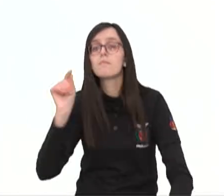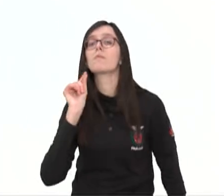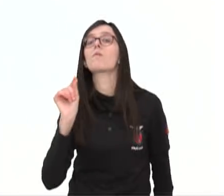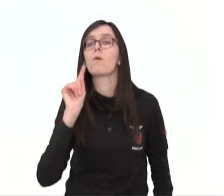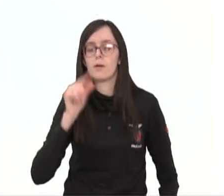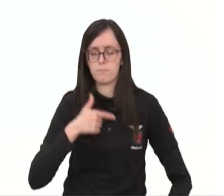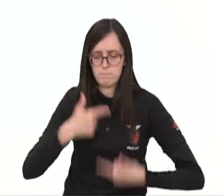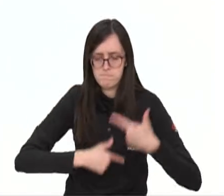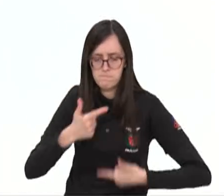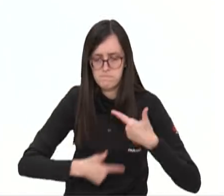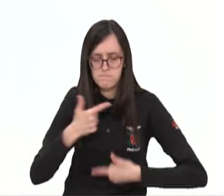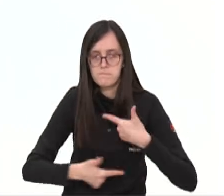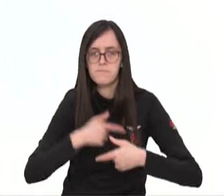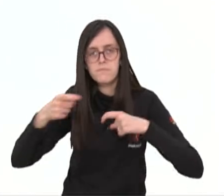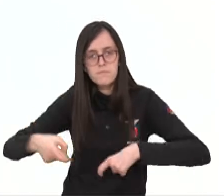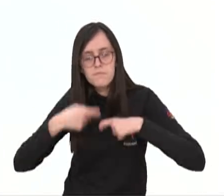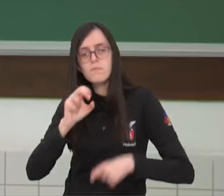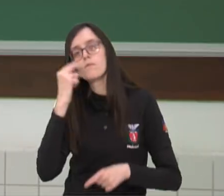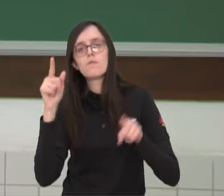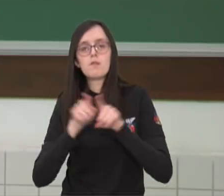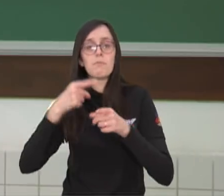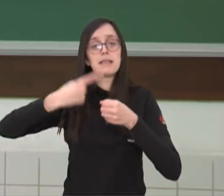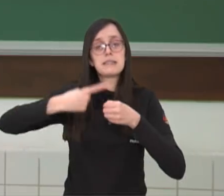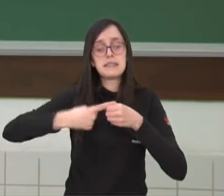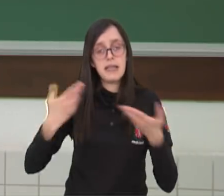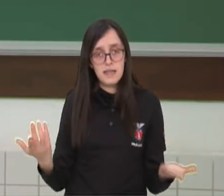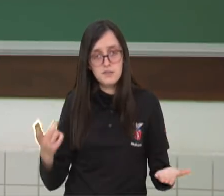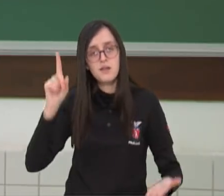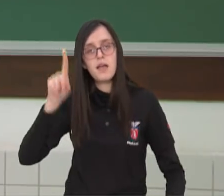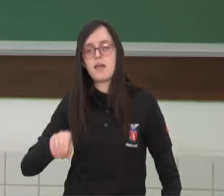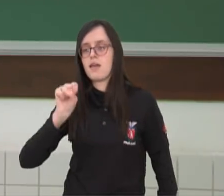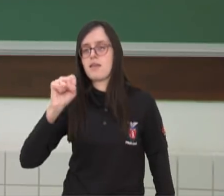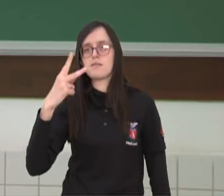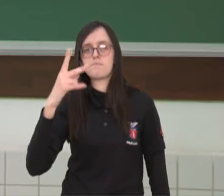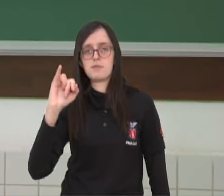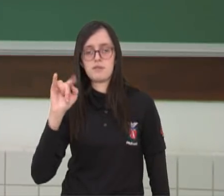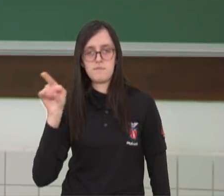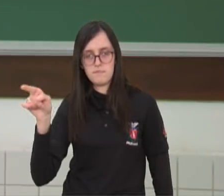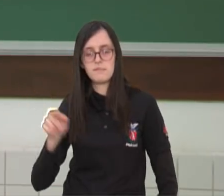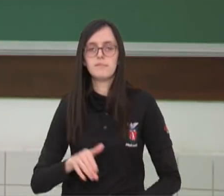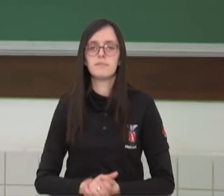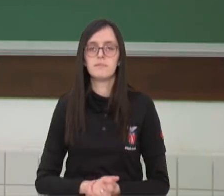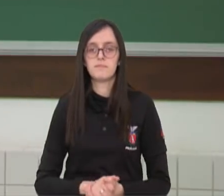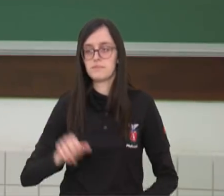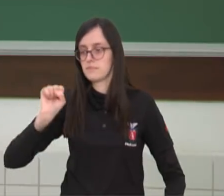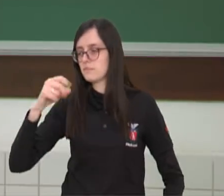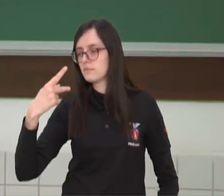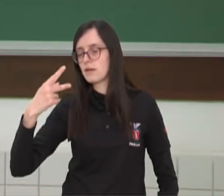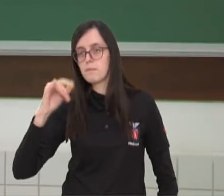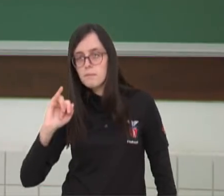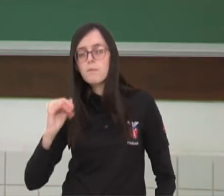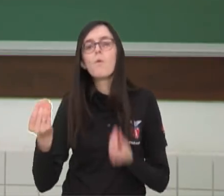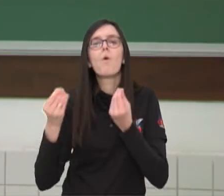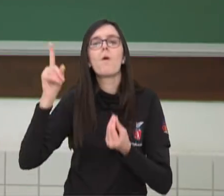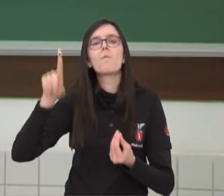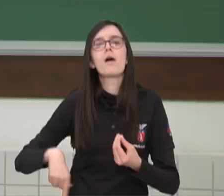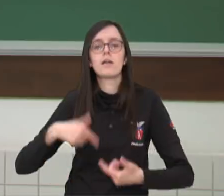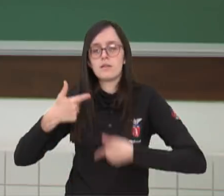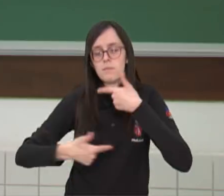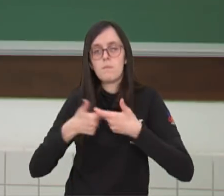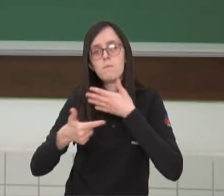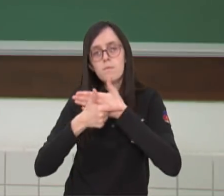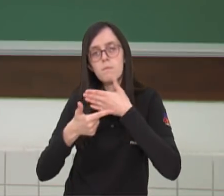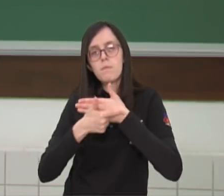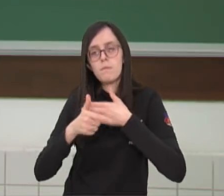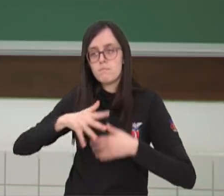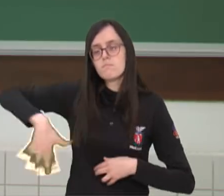tornar-se trabalhador rural ou urbano, segundo o SPI. Então, o SPI tinha essa função junto